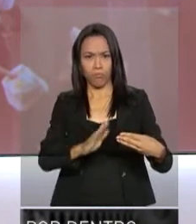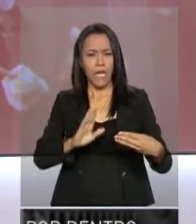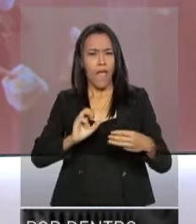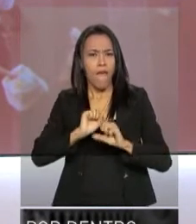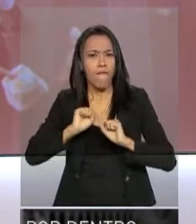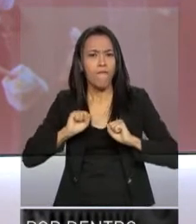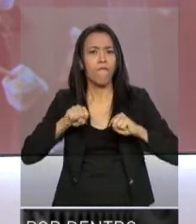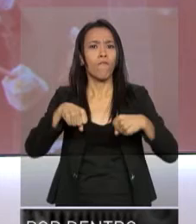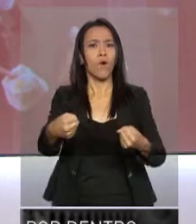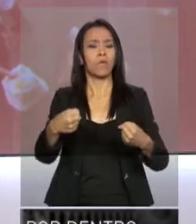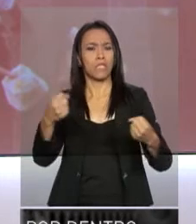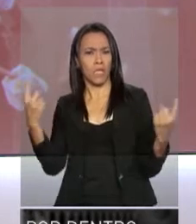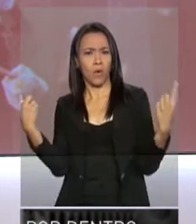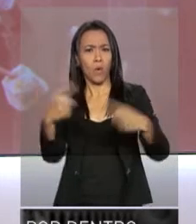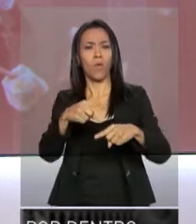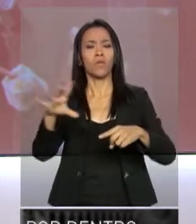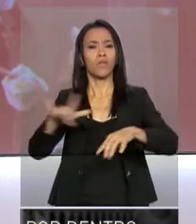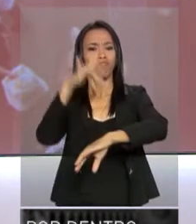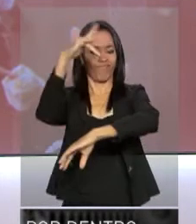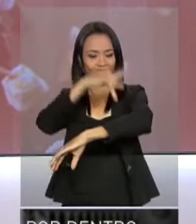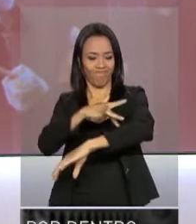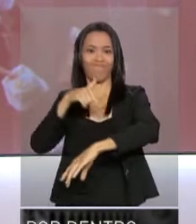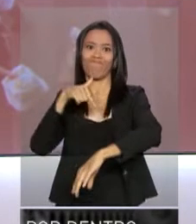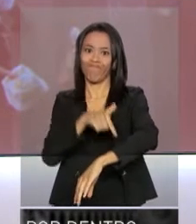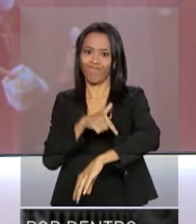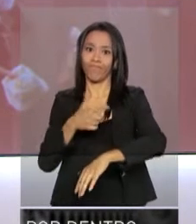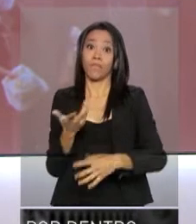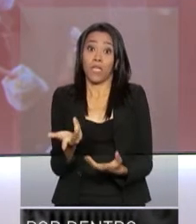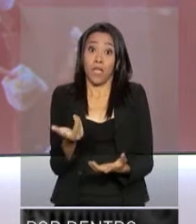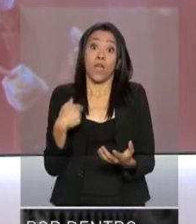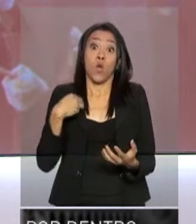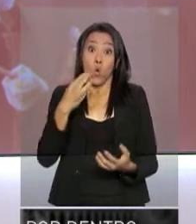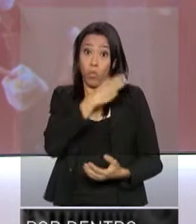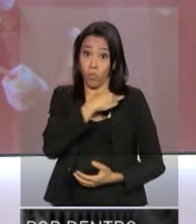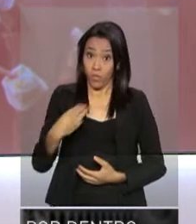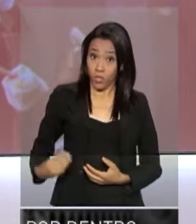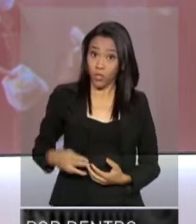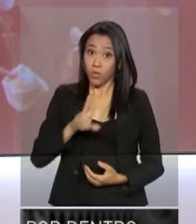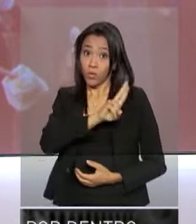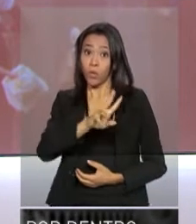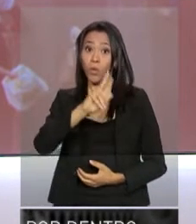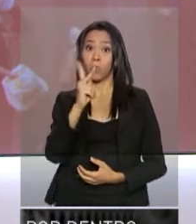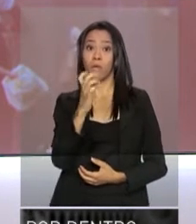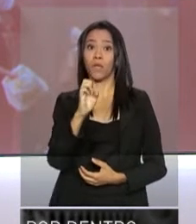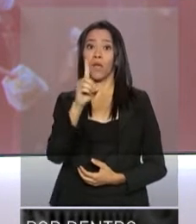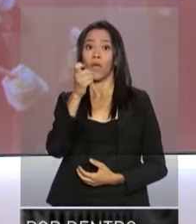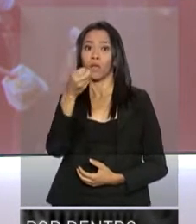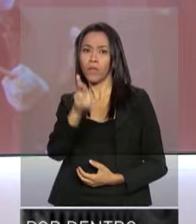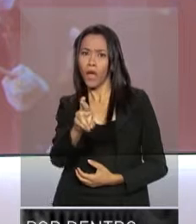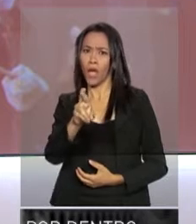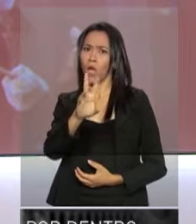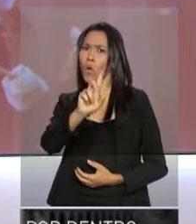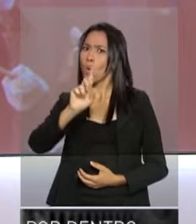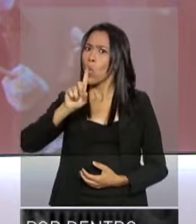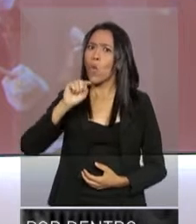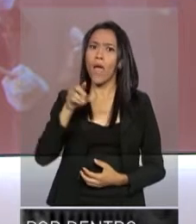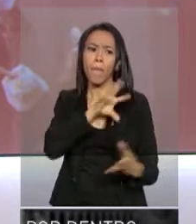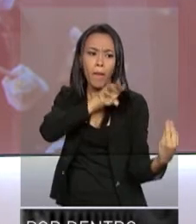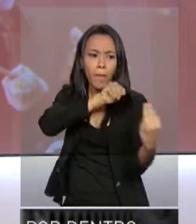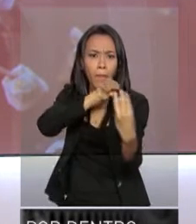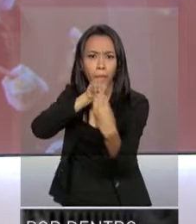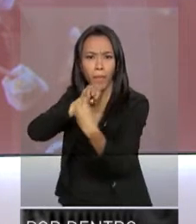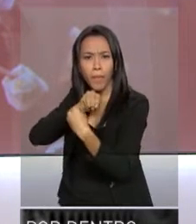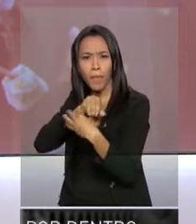de combate ao mosquito Aedes aegypti. Segundo o ministro da pasta, Helder Barbalho, a nossa maior arma é o